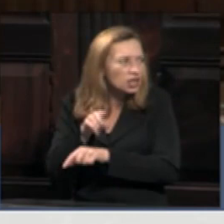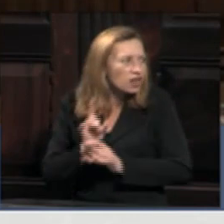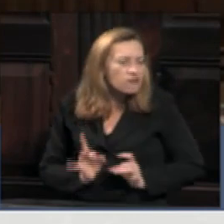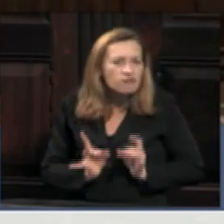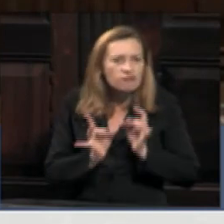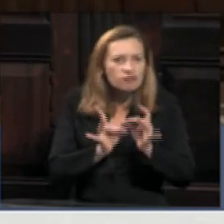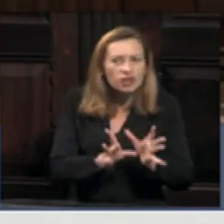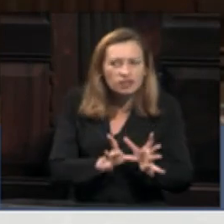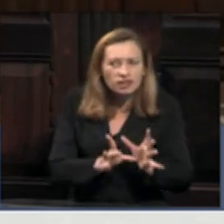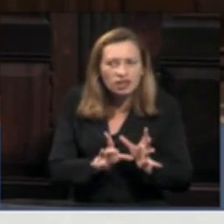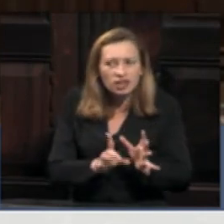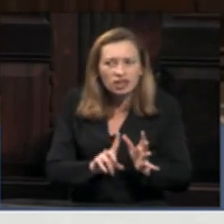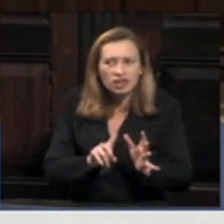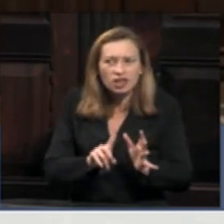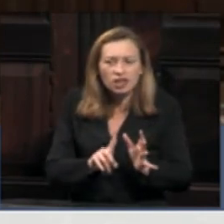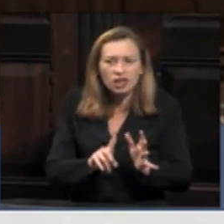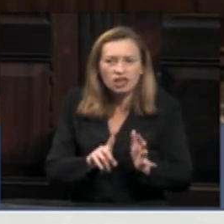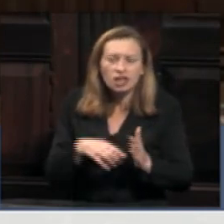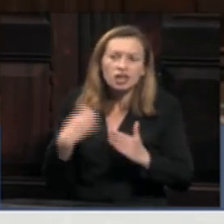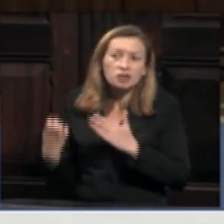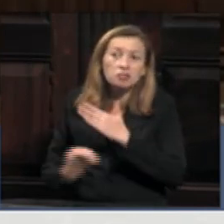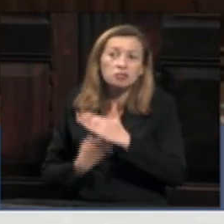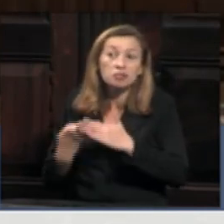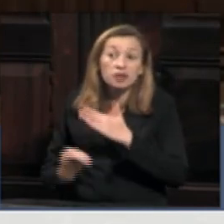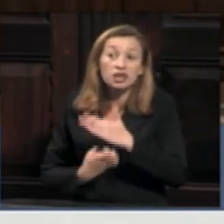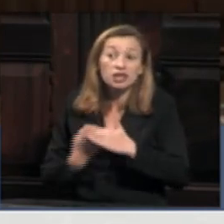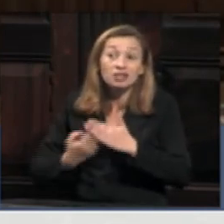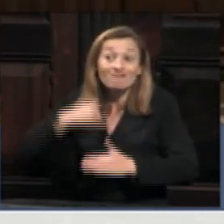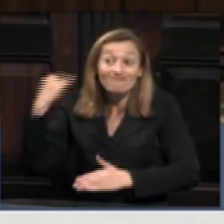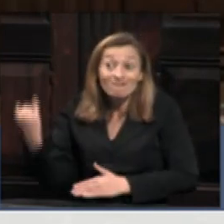privatiza empresas